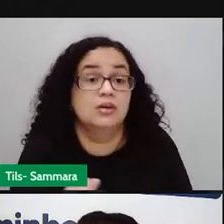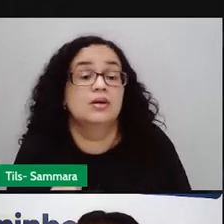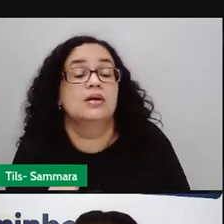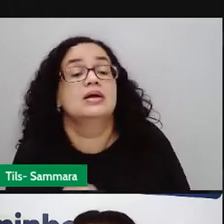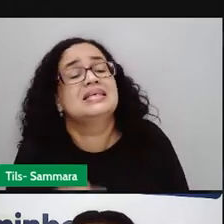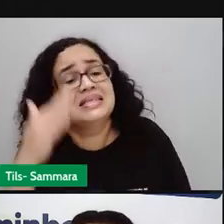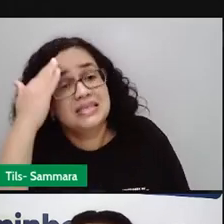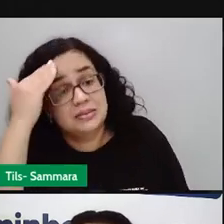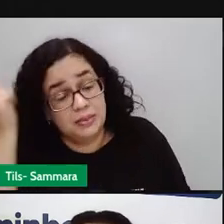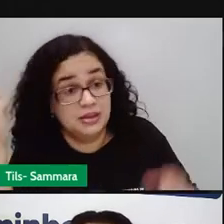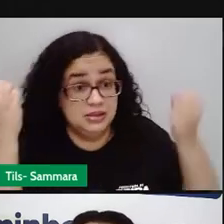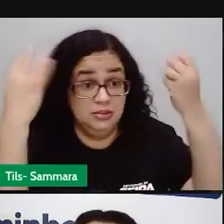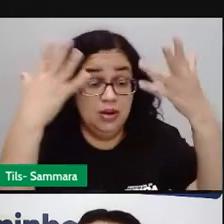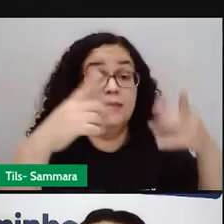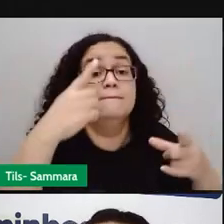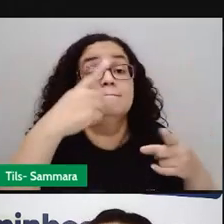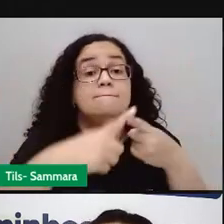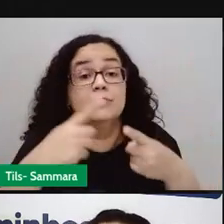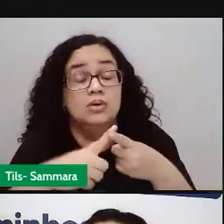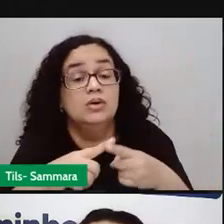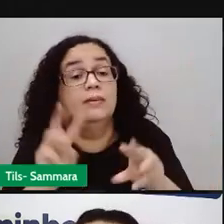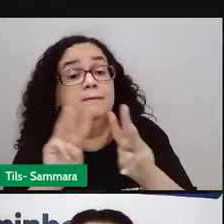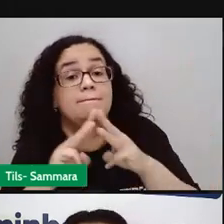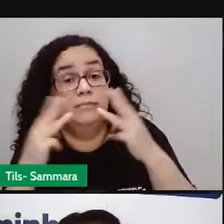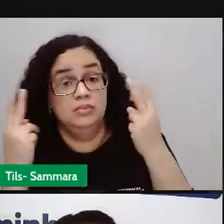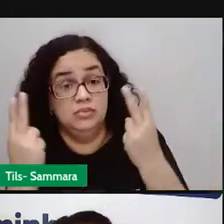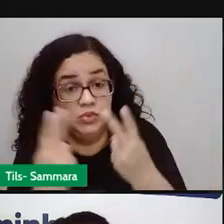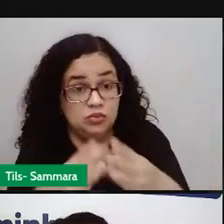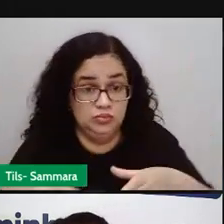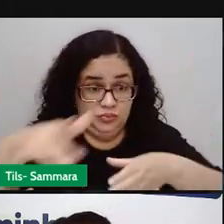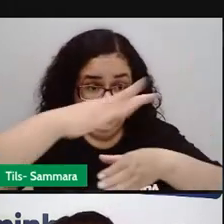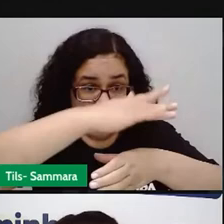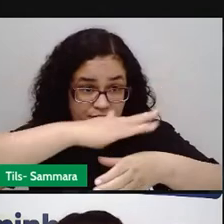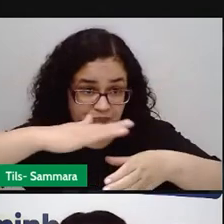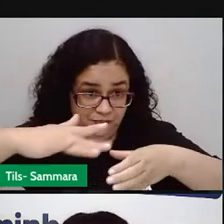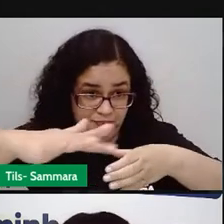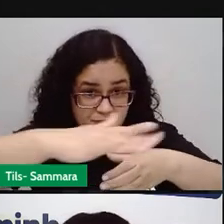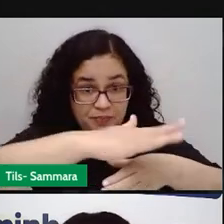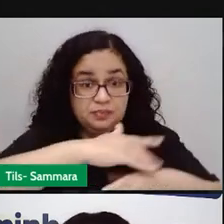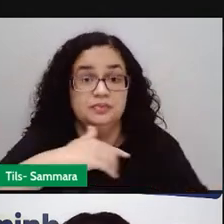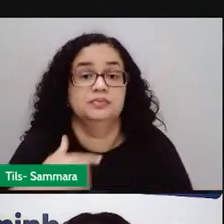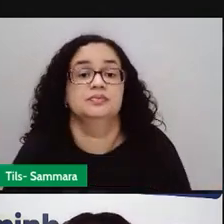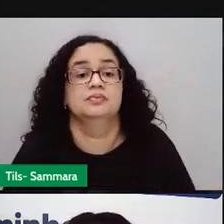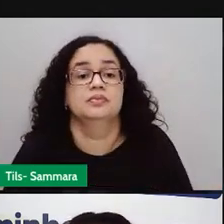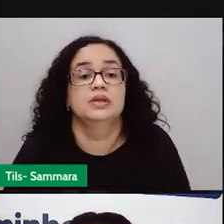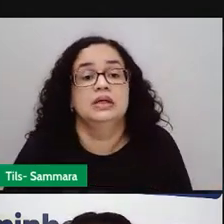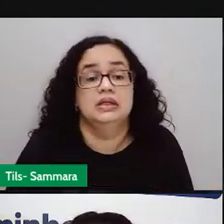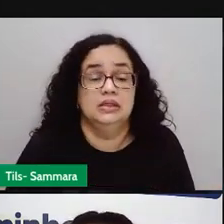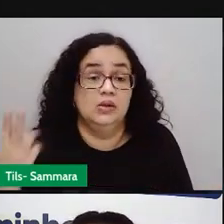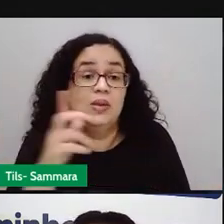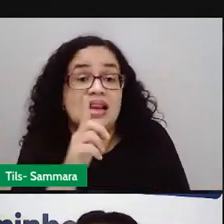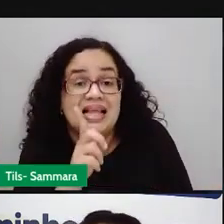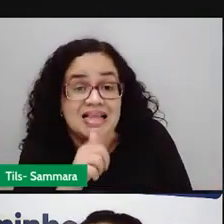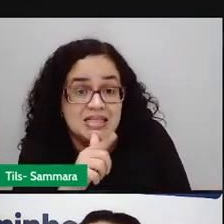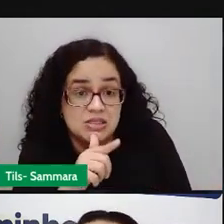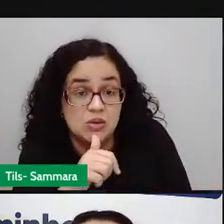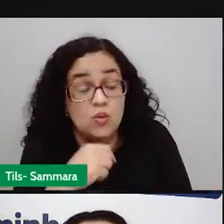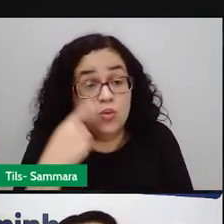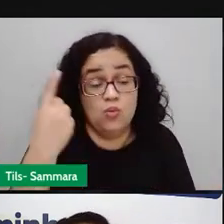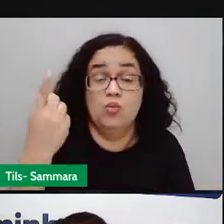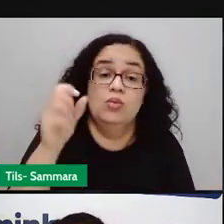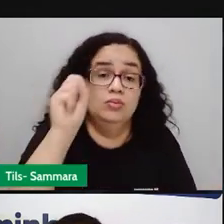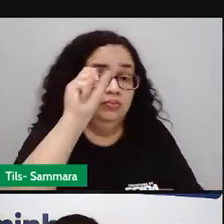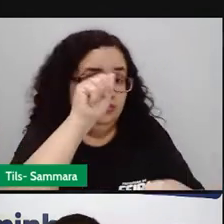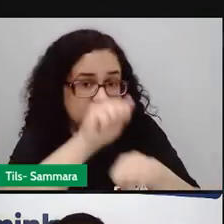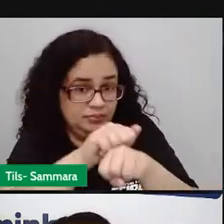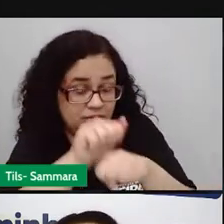exemplo, para explicar o porquê de uma matéria flutuar em outra, quando ambas são líquidas ou